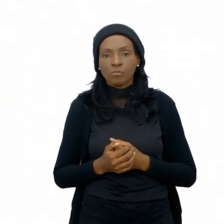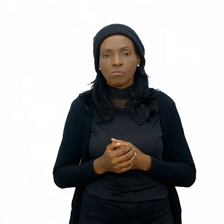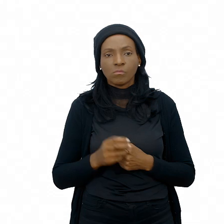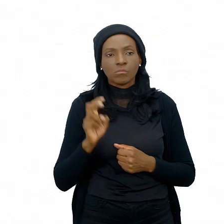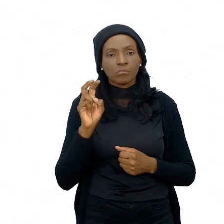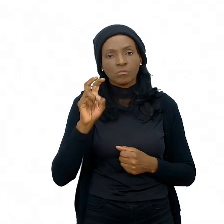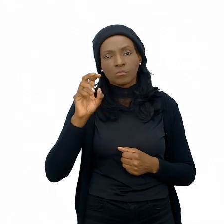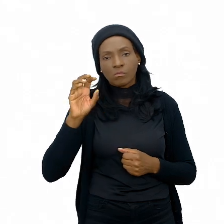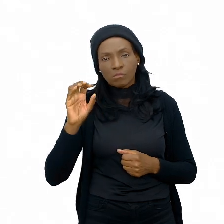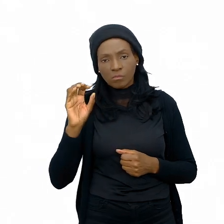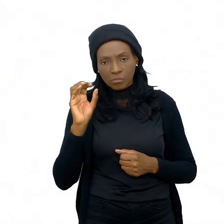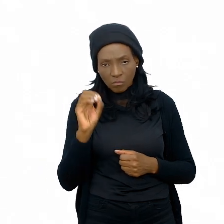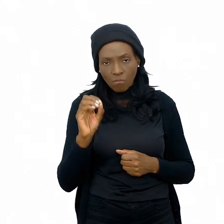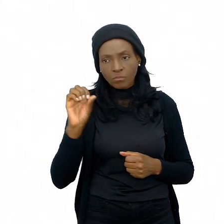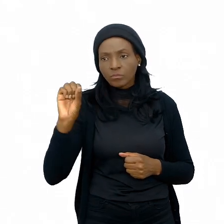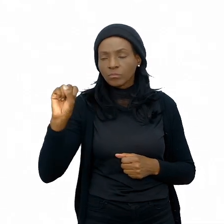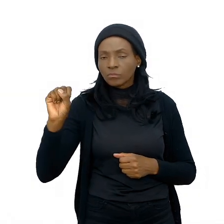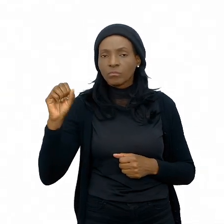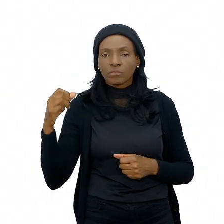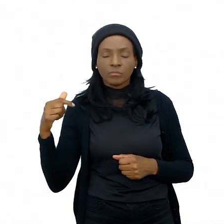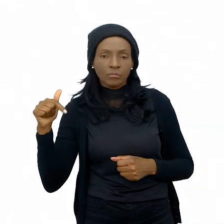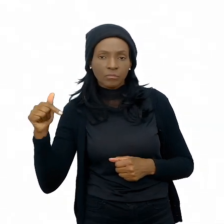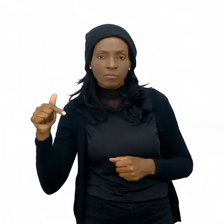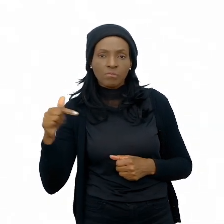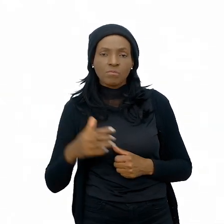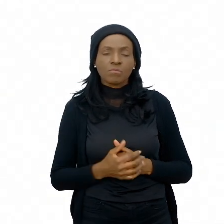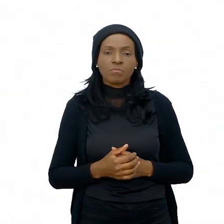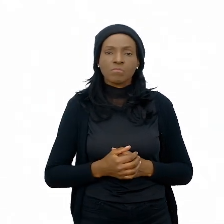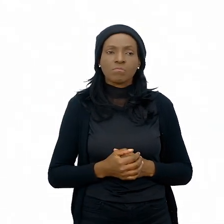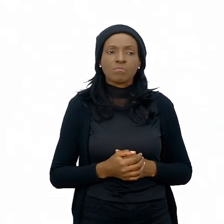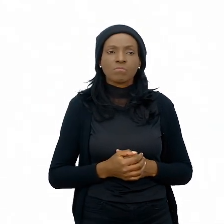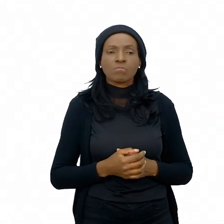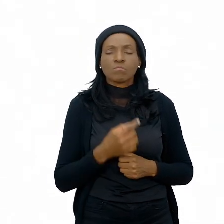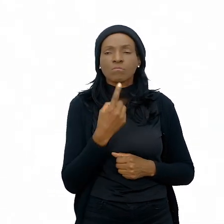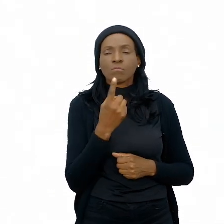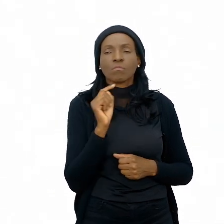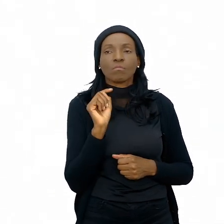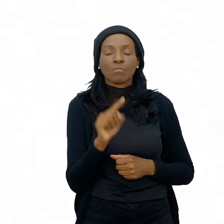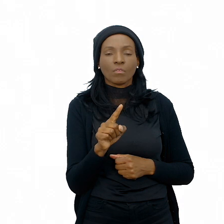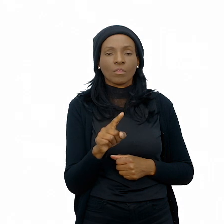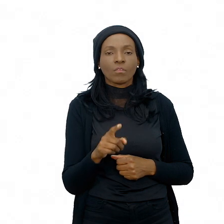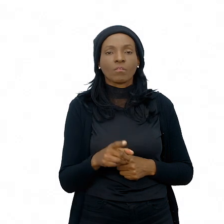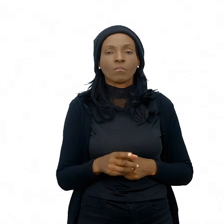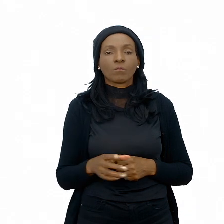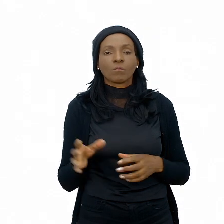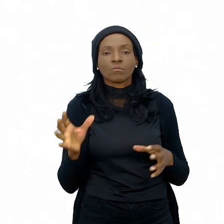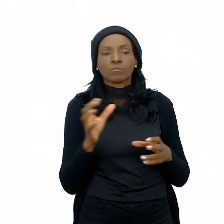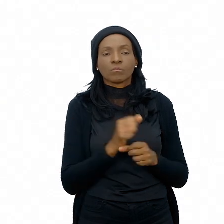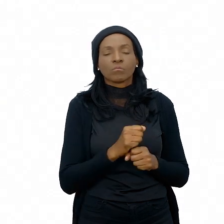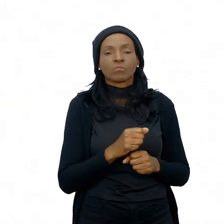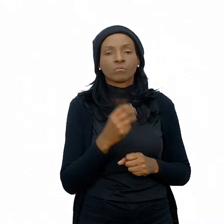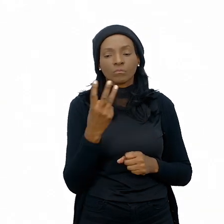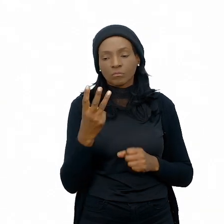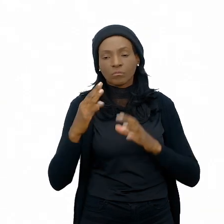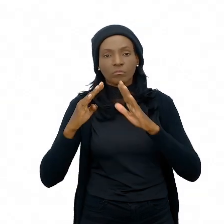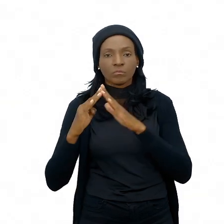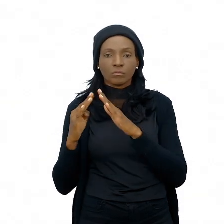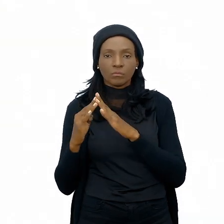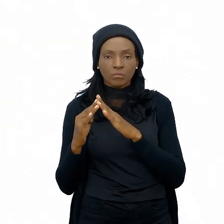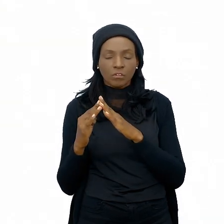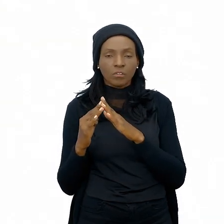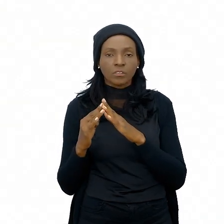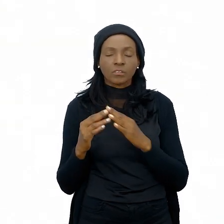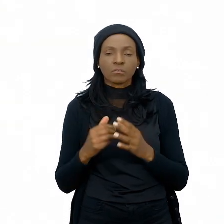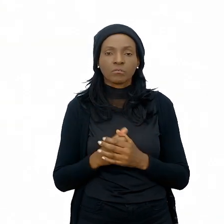1050, 87, ou seja, 1000 e ocupa o zero com as três próximas casas, né, ordens